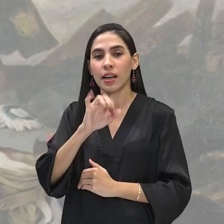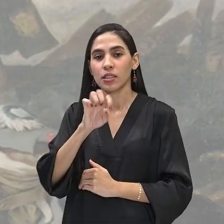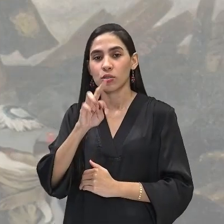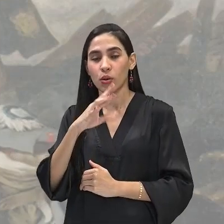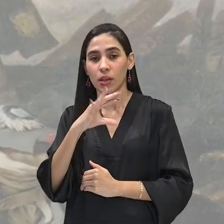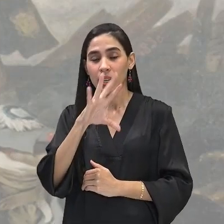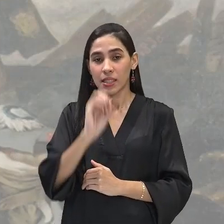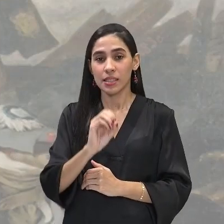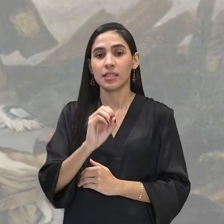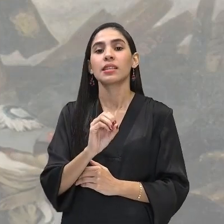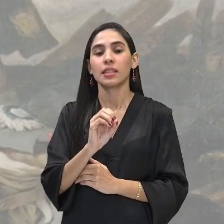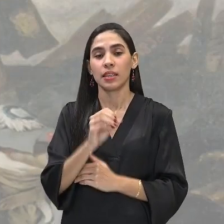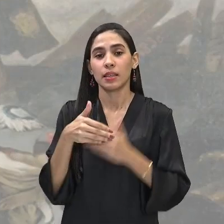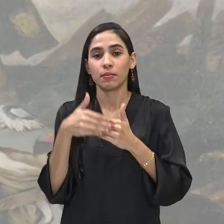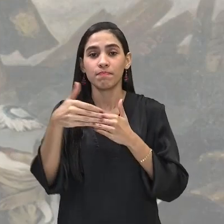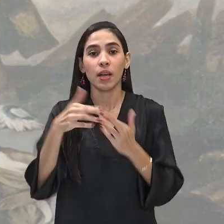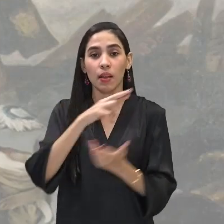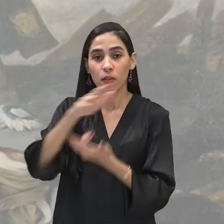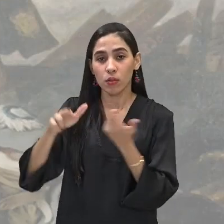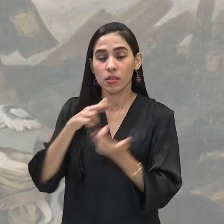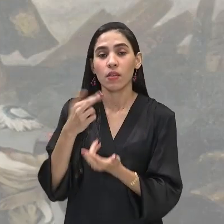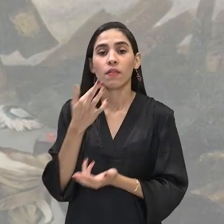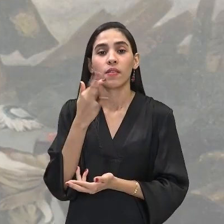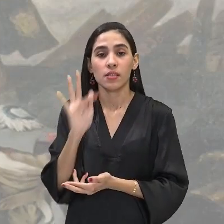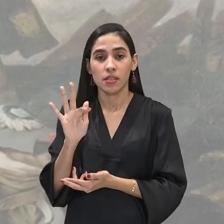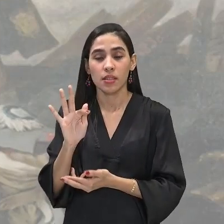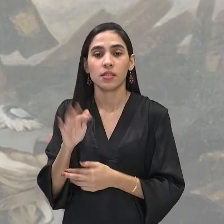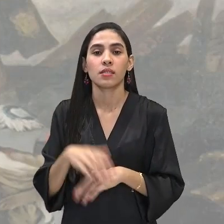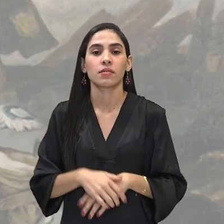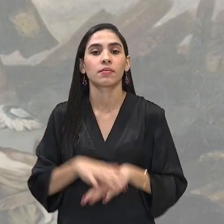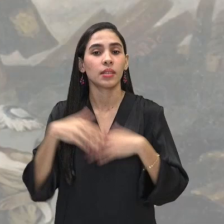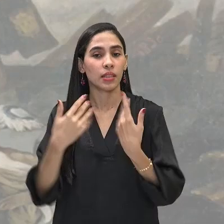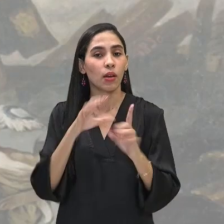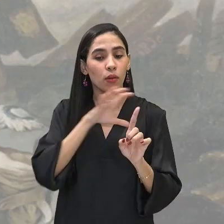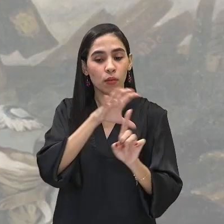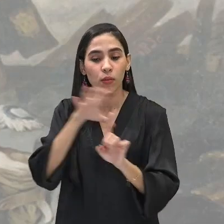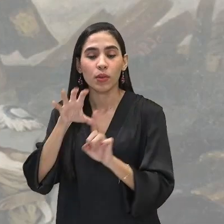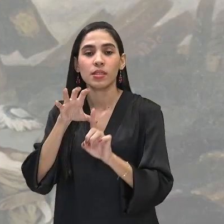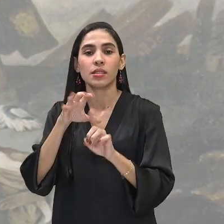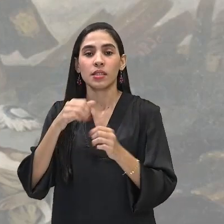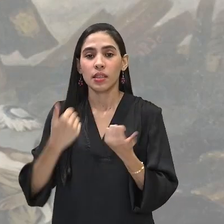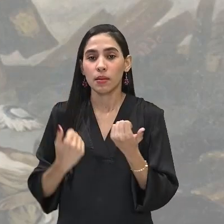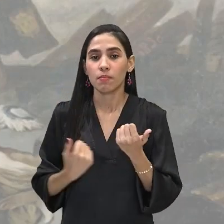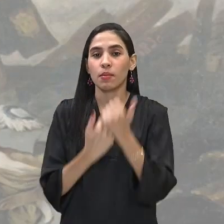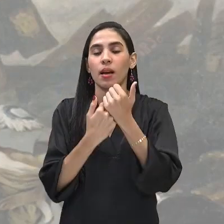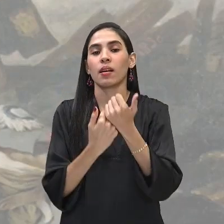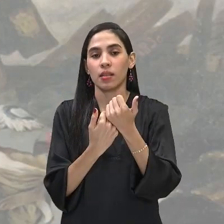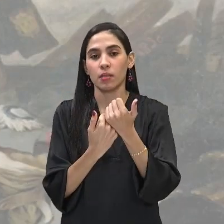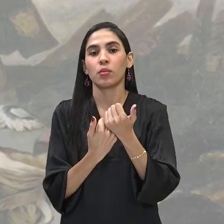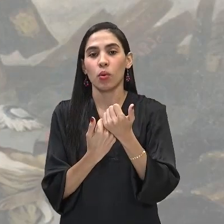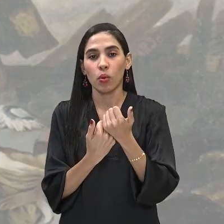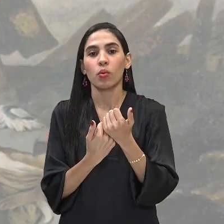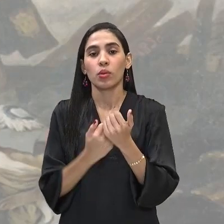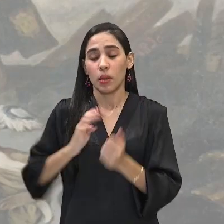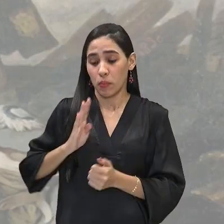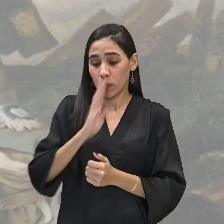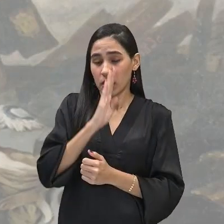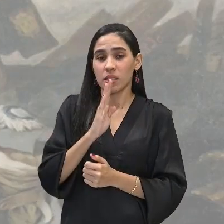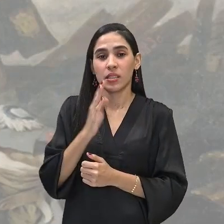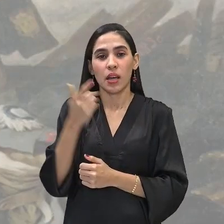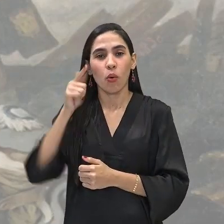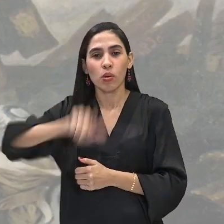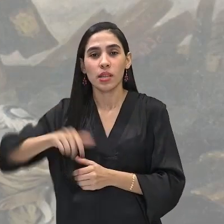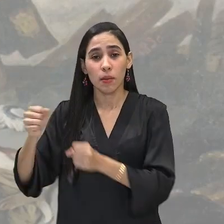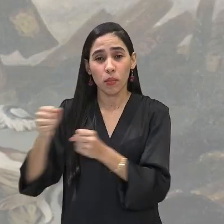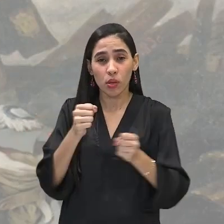através da Revolução Francesa. Então, implica nesse fortalecimento da burguesia, que recebe poder